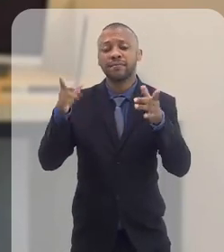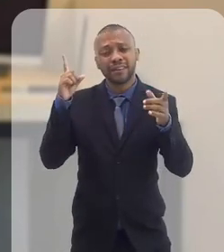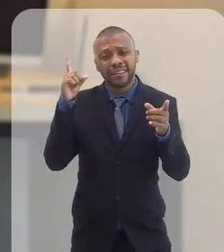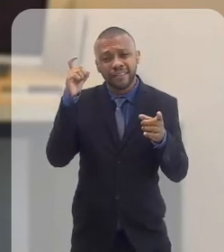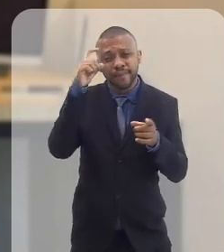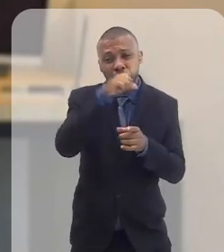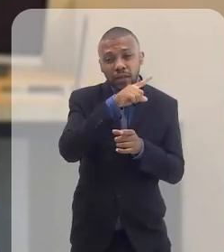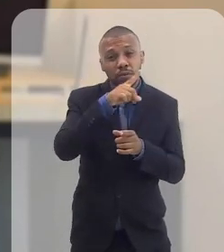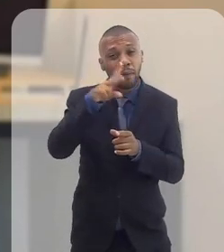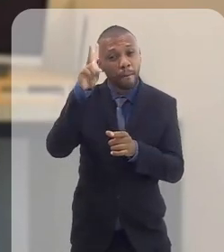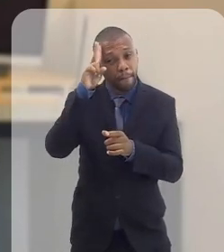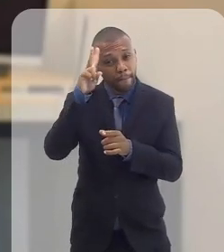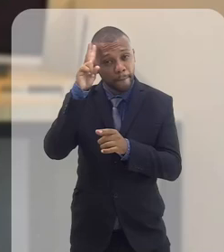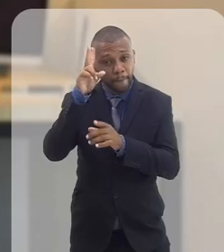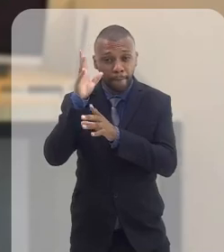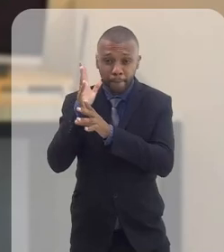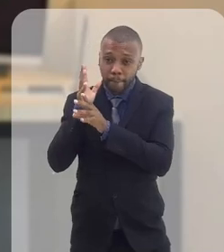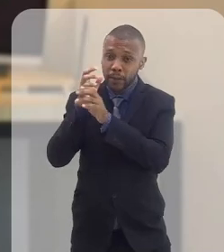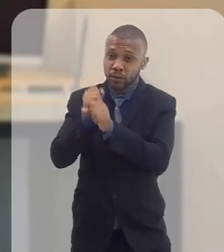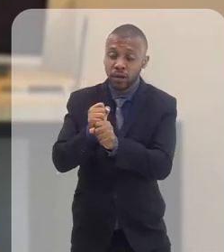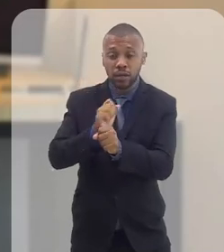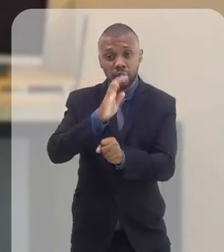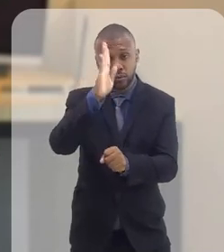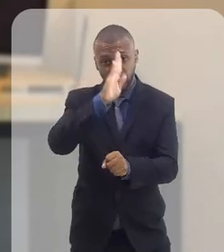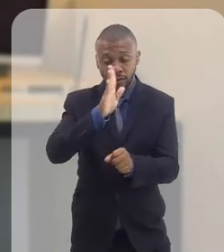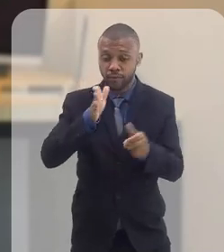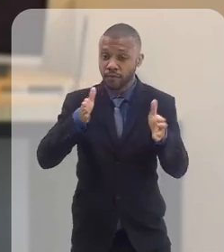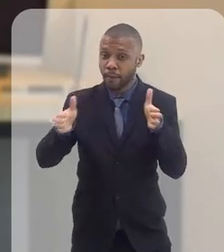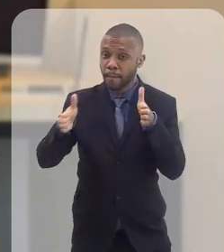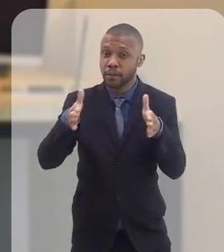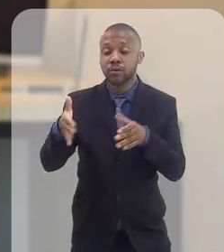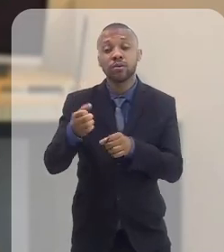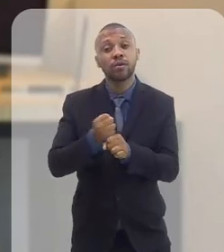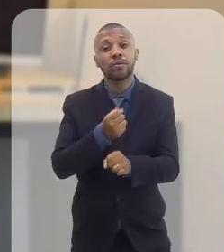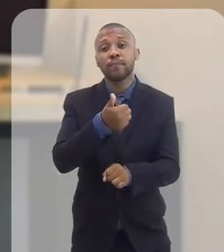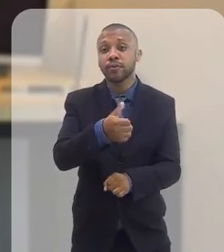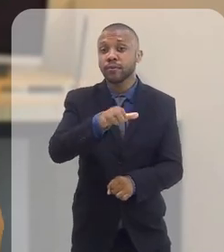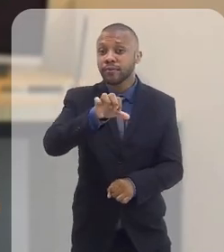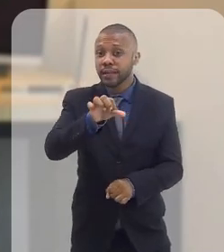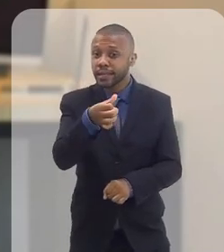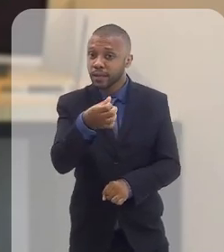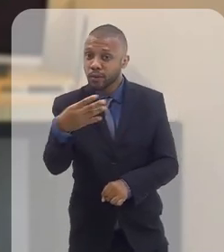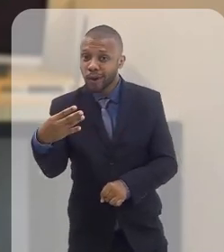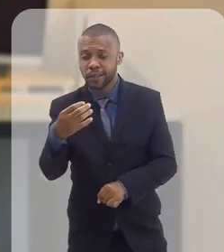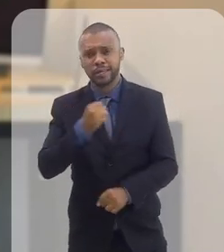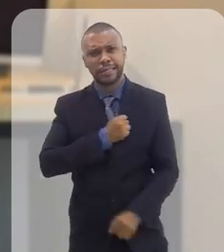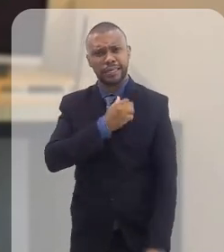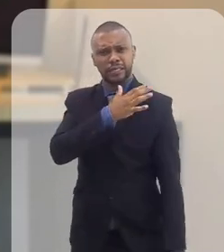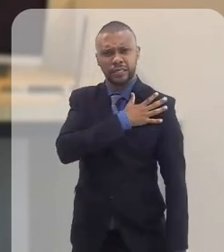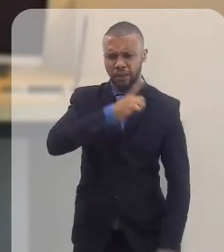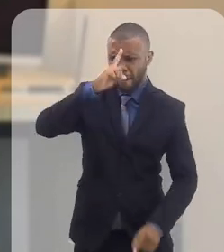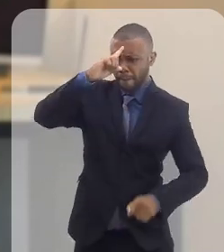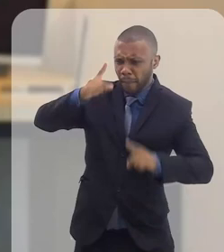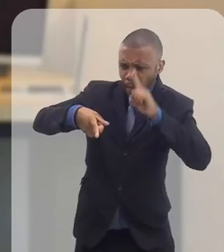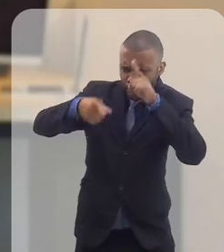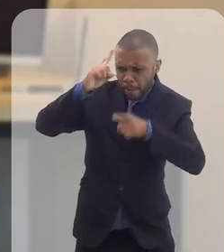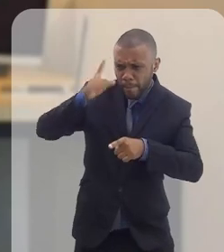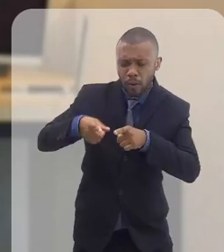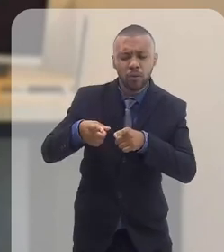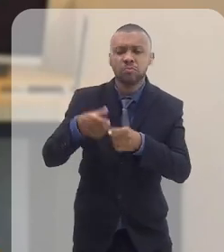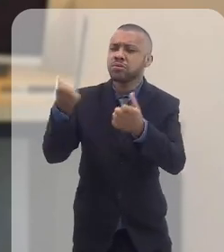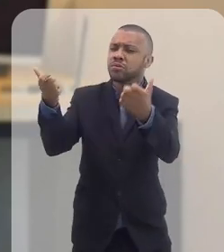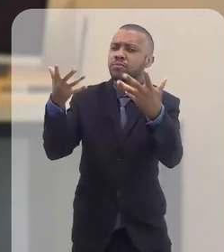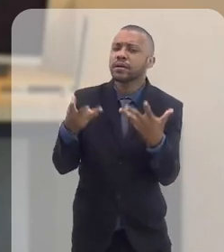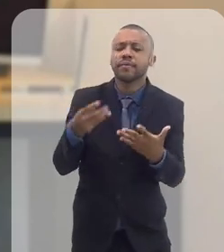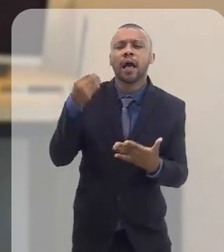período difícil para a história do país, que foi o período da ditadura militar. E aí eu queria que você contasse um pouco